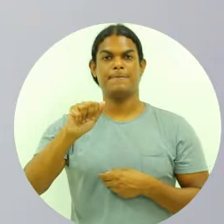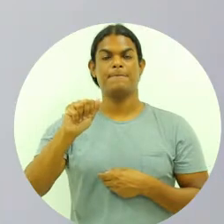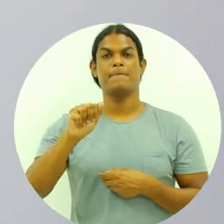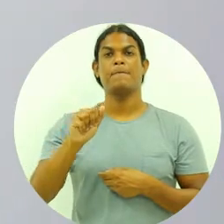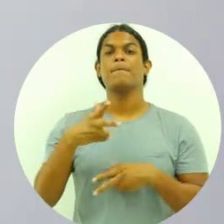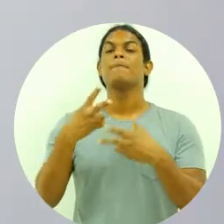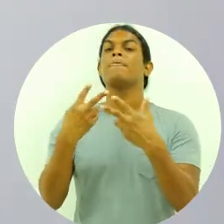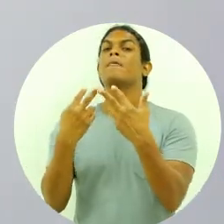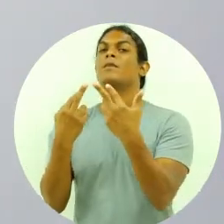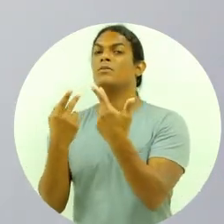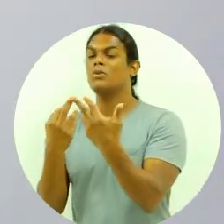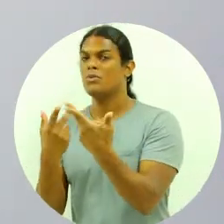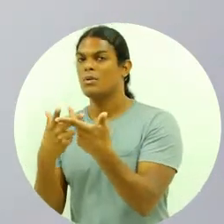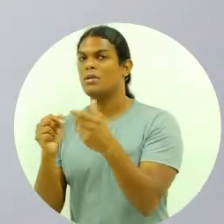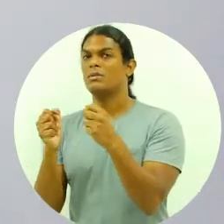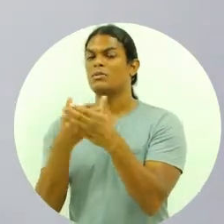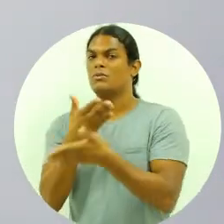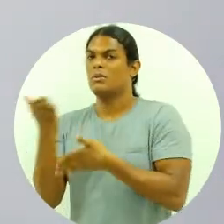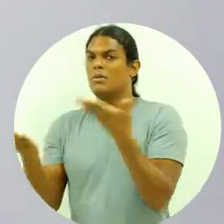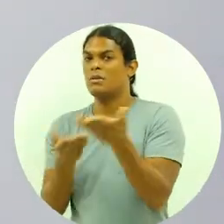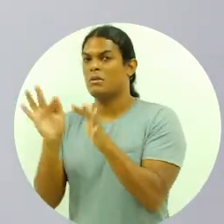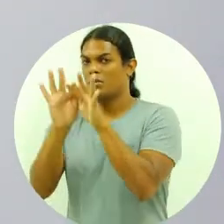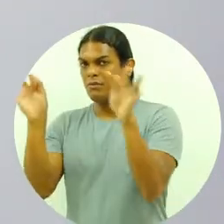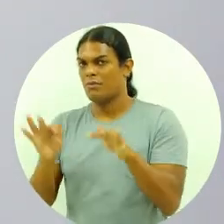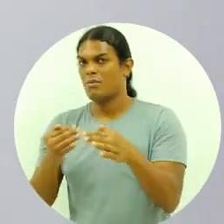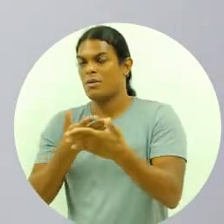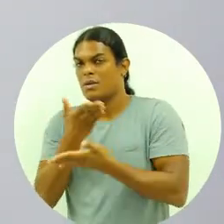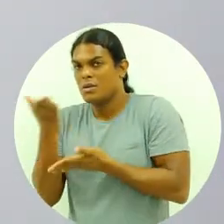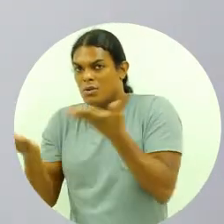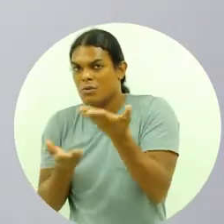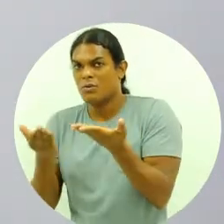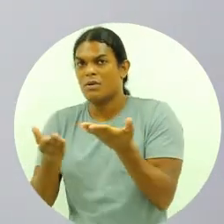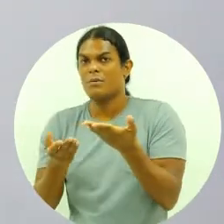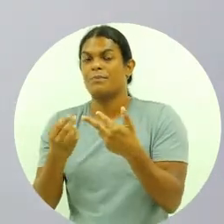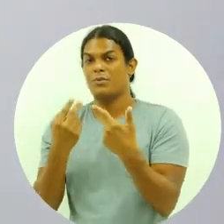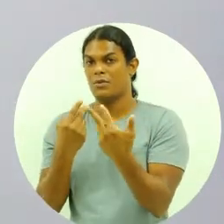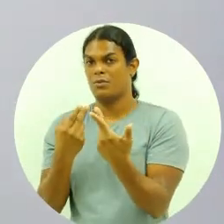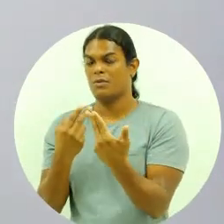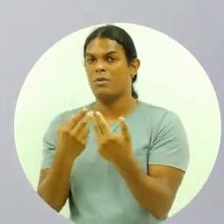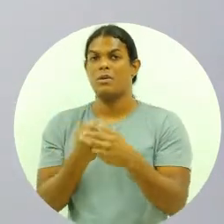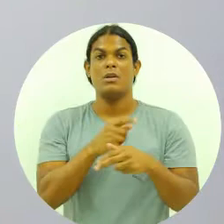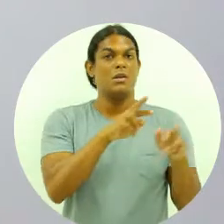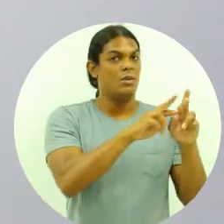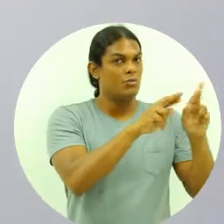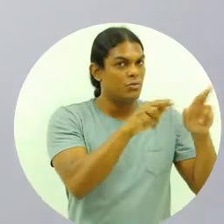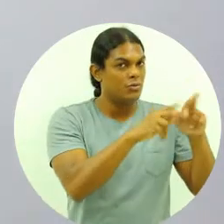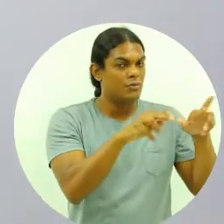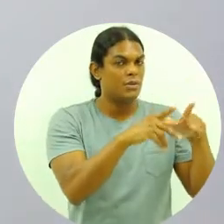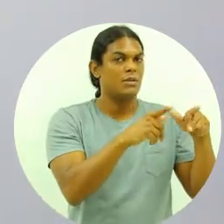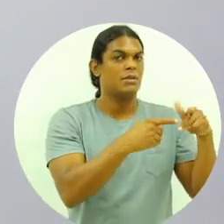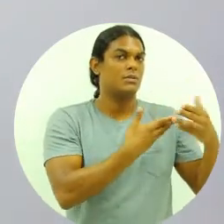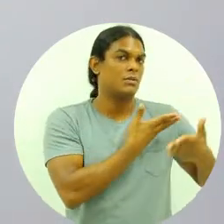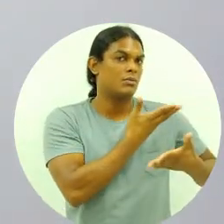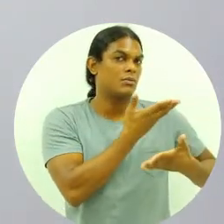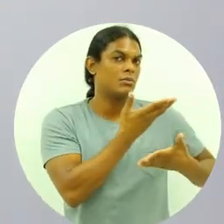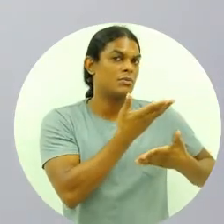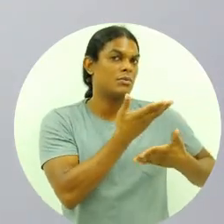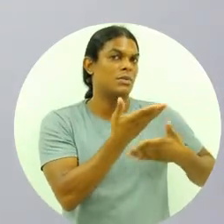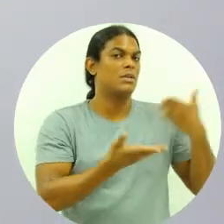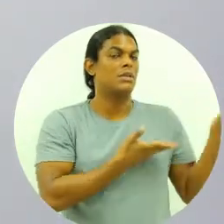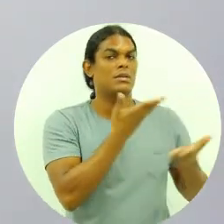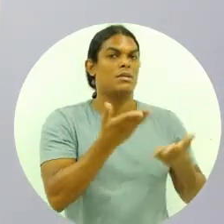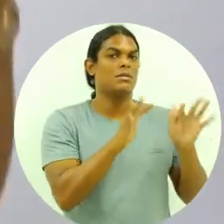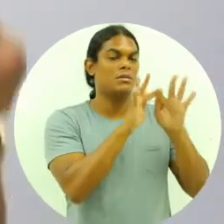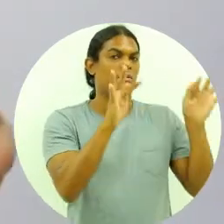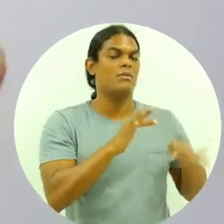diferente. Então, quando você tem uma pessoa alta e uma pessoa baixinha,